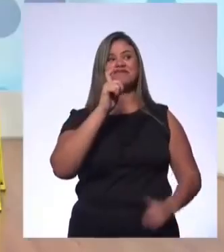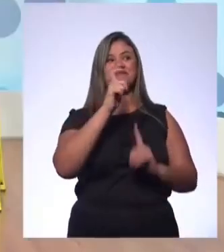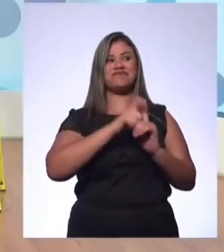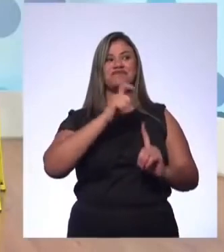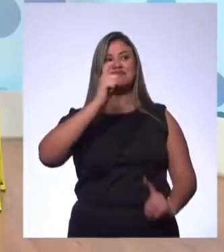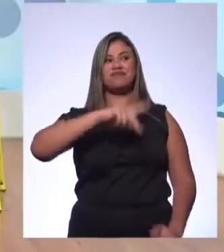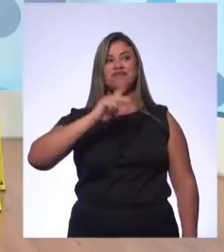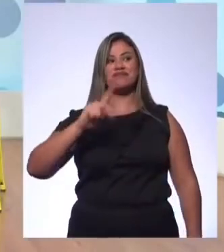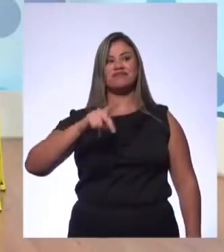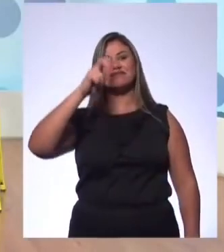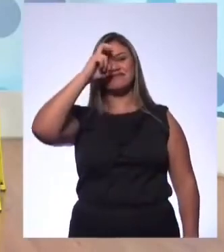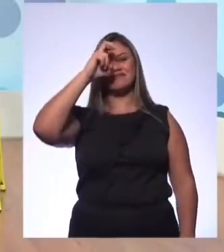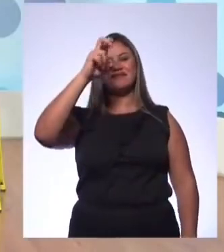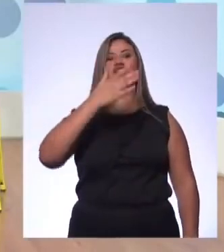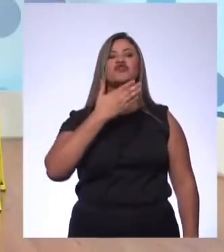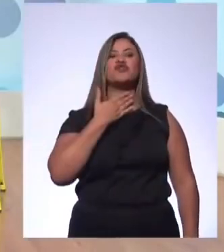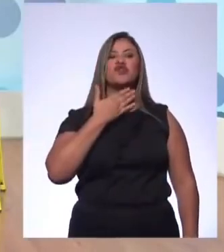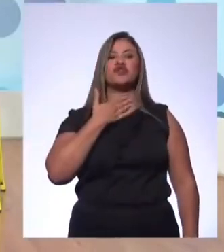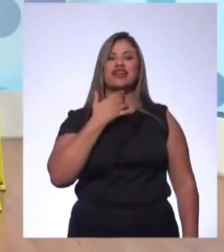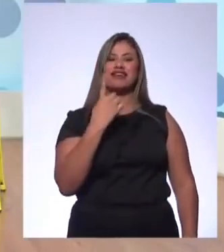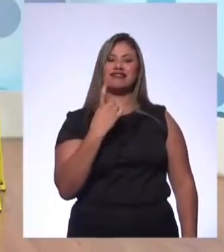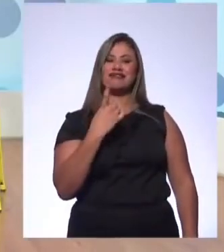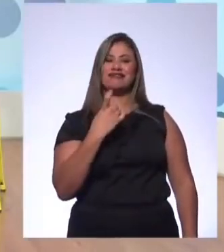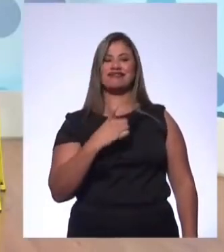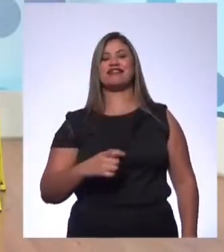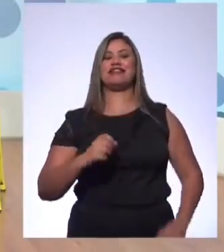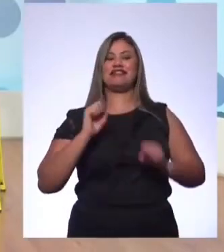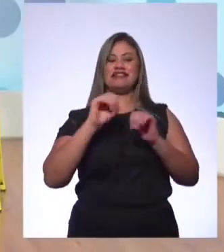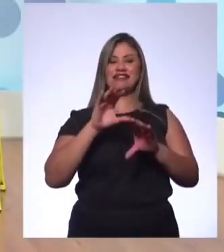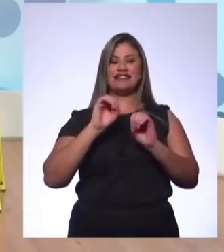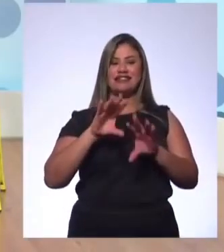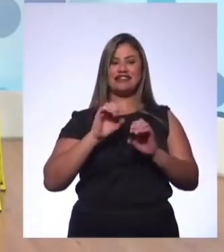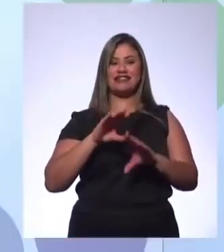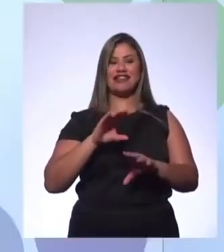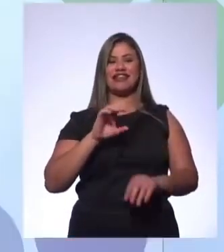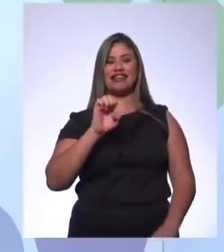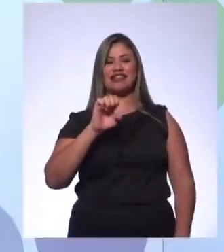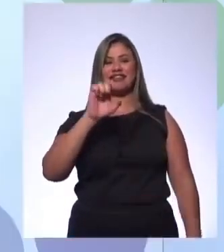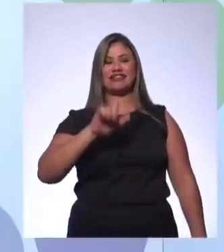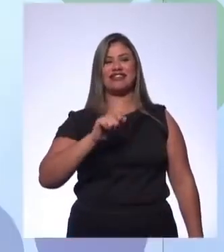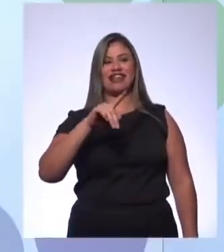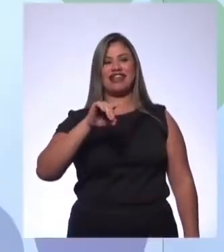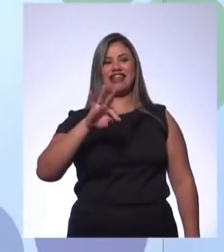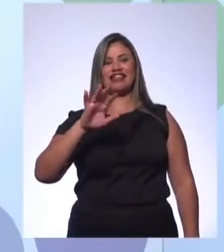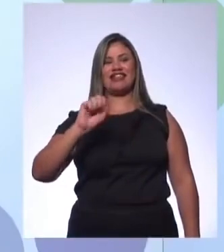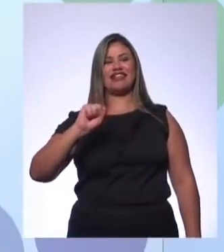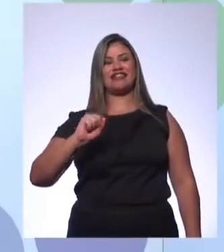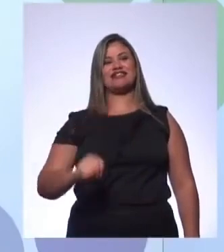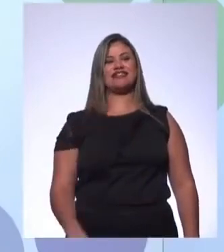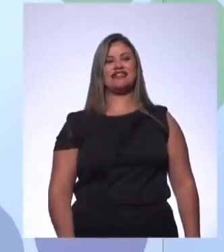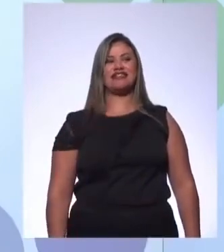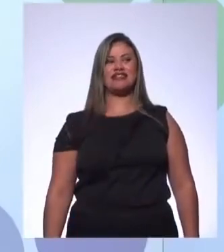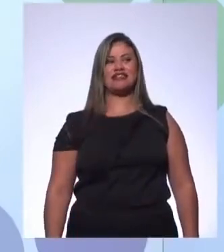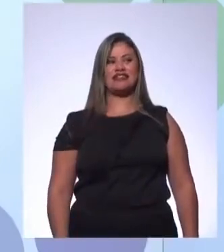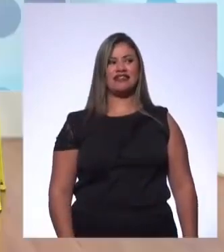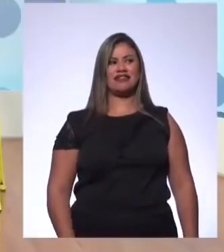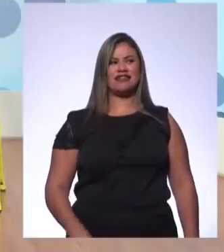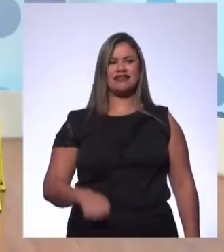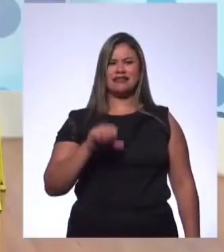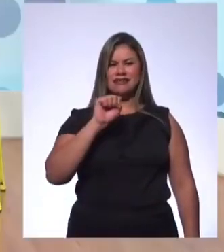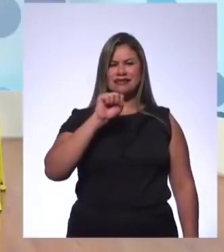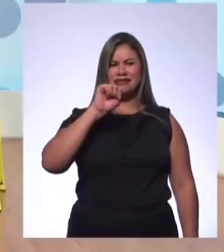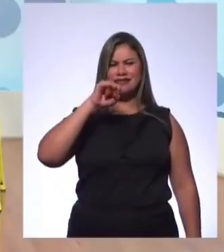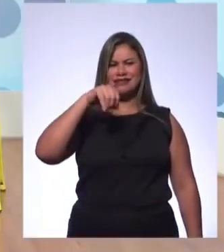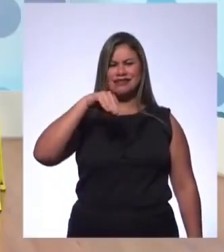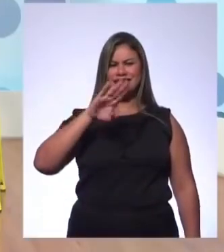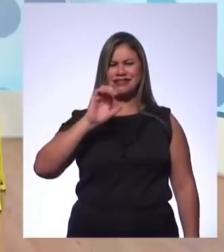pessoa extremamente inteligente, ensina na área de exatas. Eles estão falando o nome aqui. Simba? Sim. Não sei